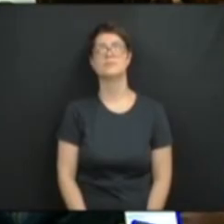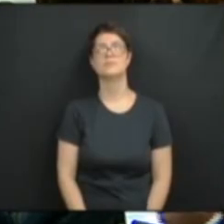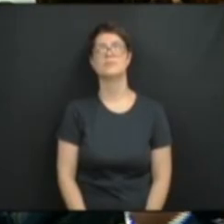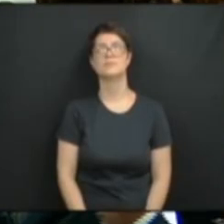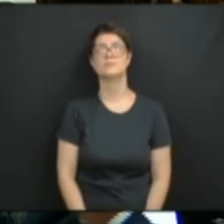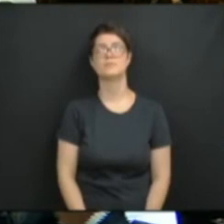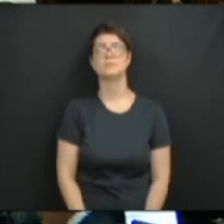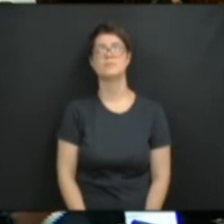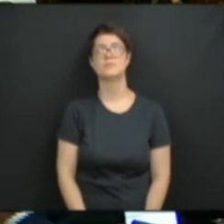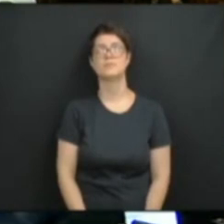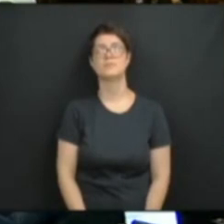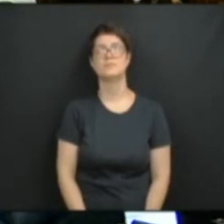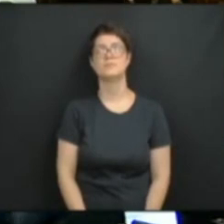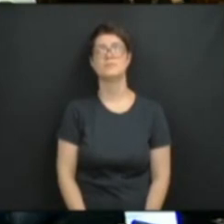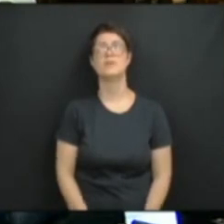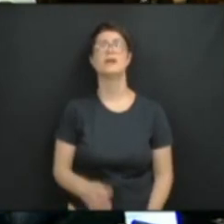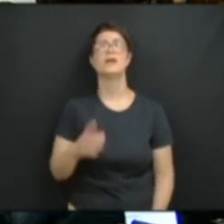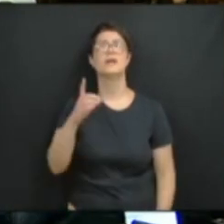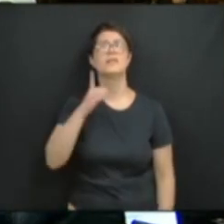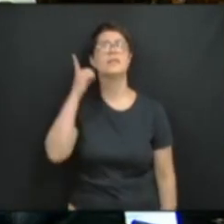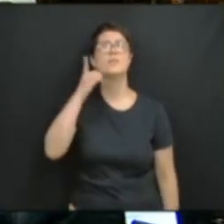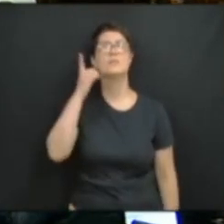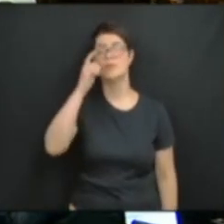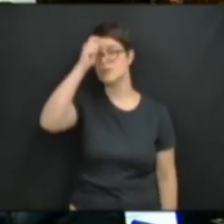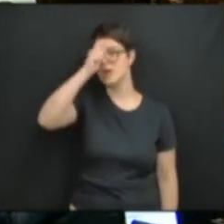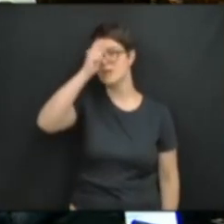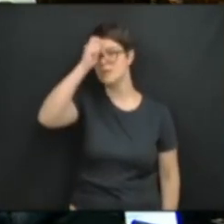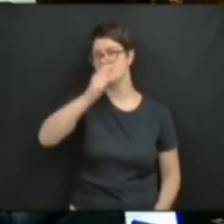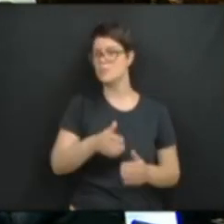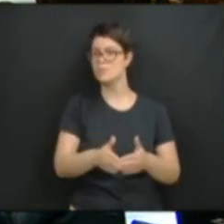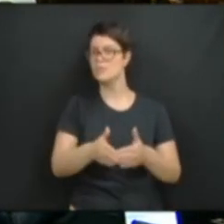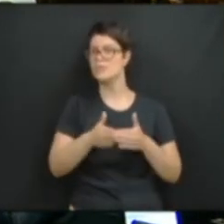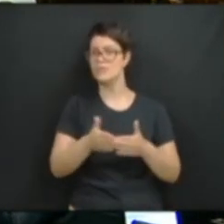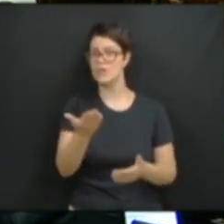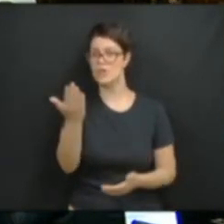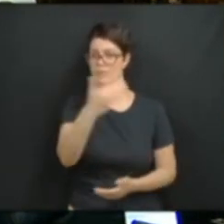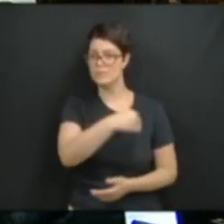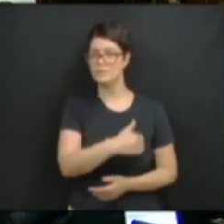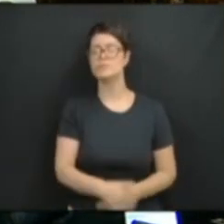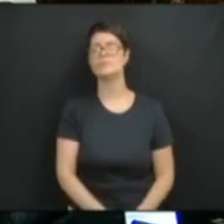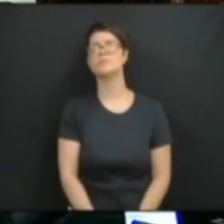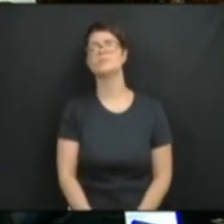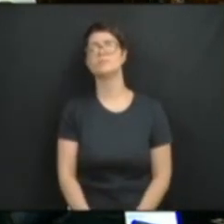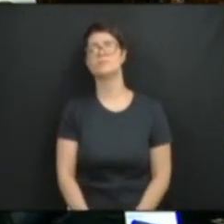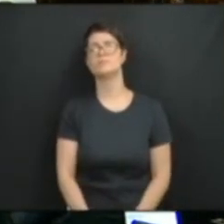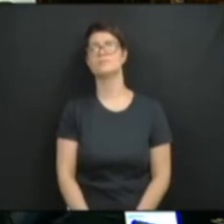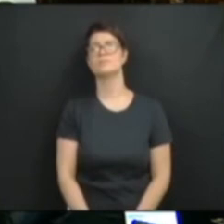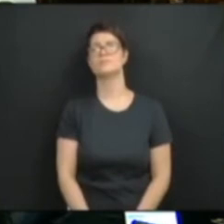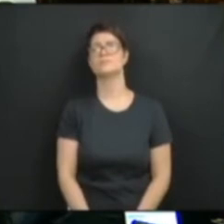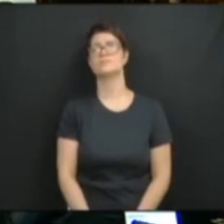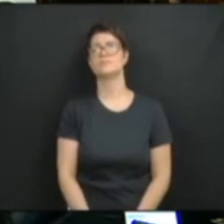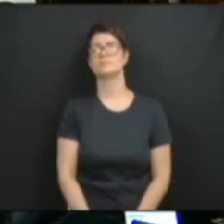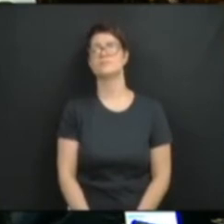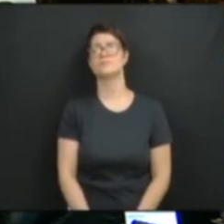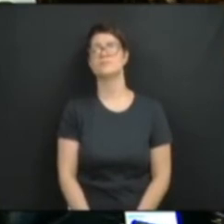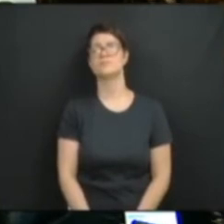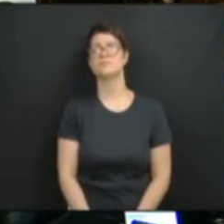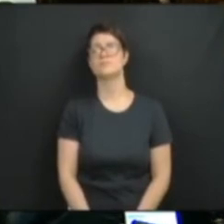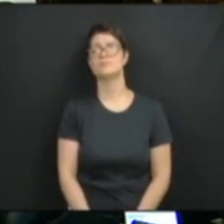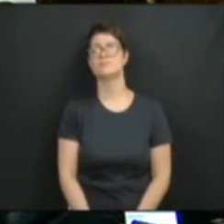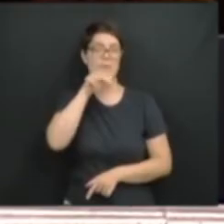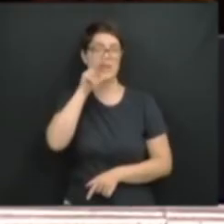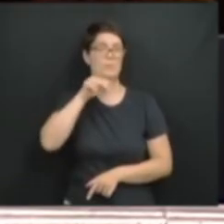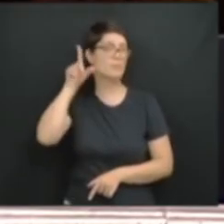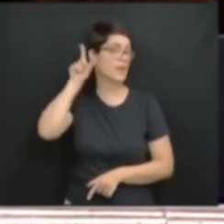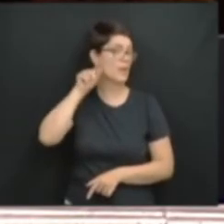a indicação dos integrantes que irão compor a comissão especial que vai analisar o nome indicado pelo Governador para a